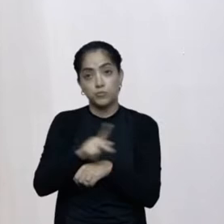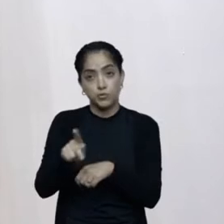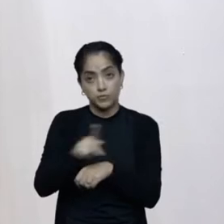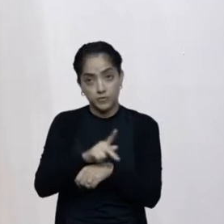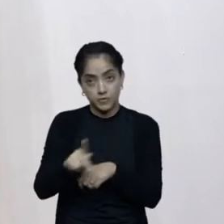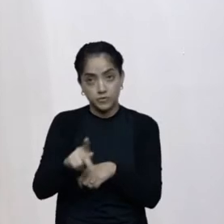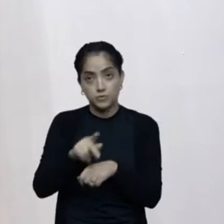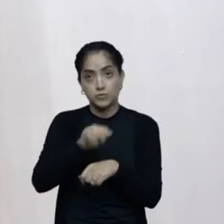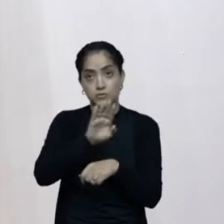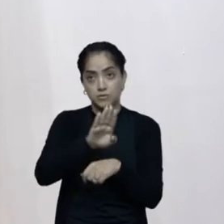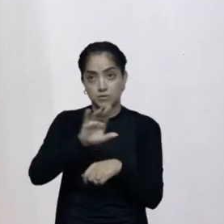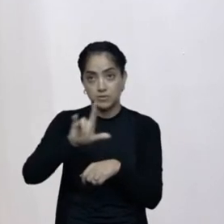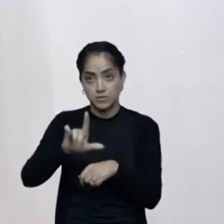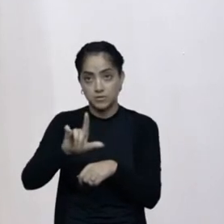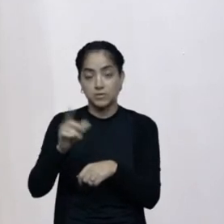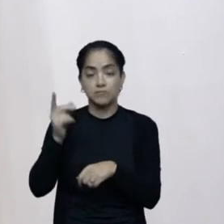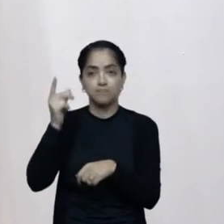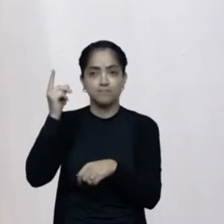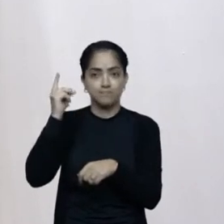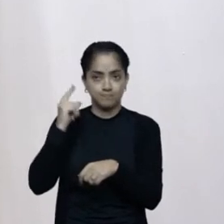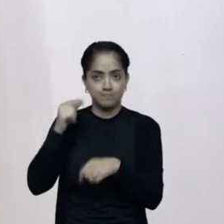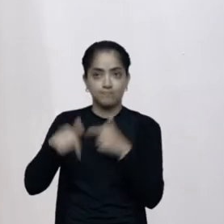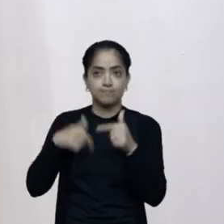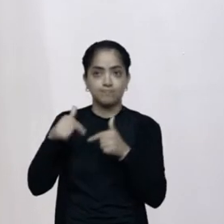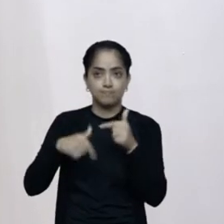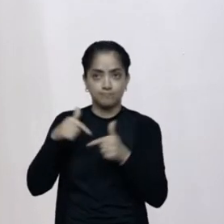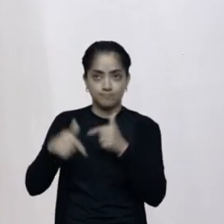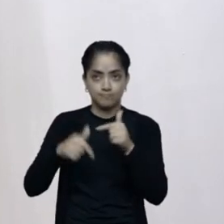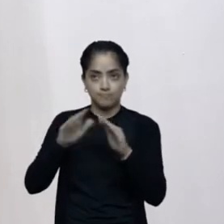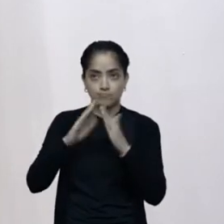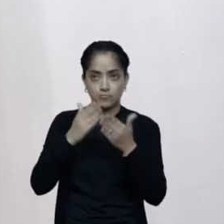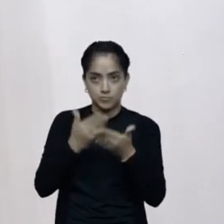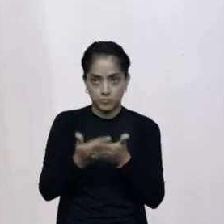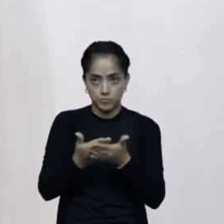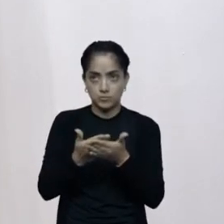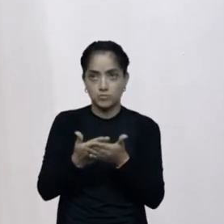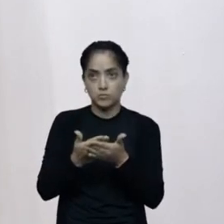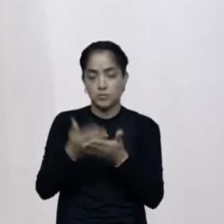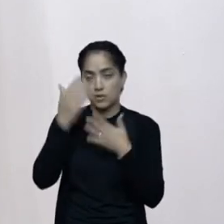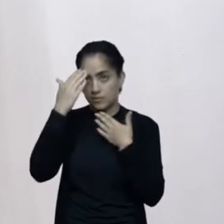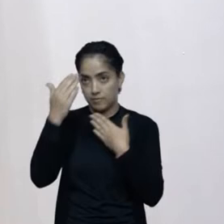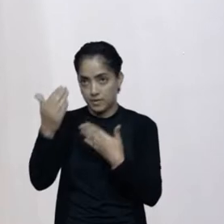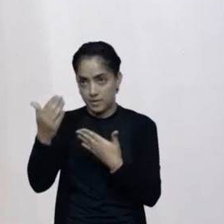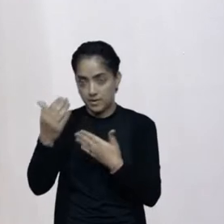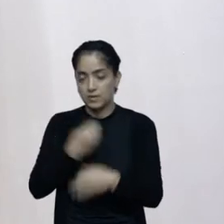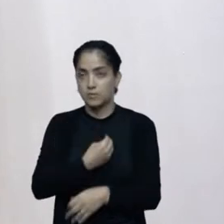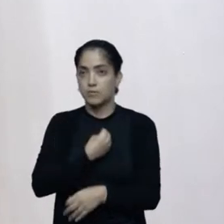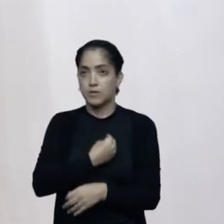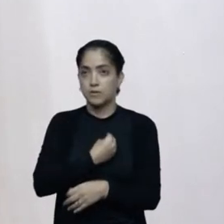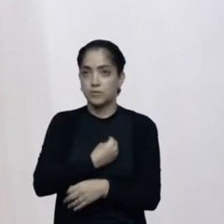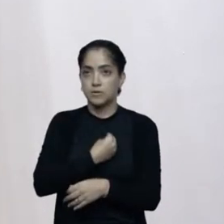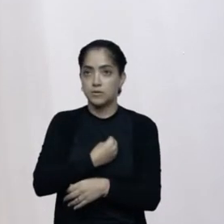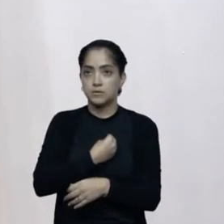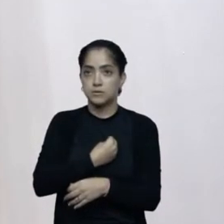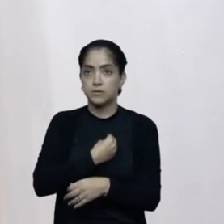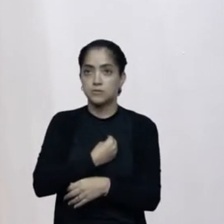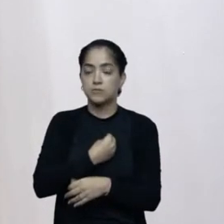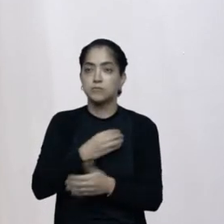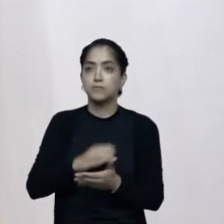né, muito tempo atuou no Colégio Pedro II. Obrigado pela sua presença, professor. Né,